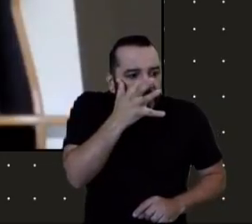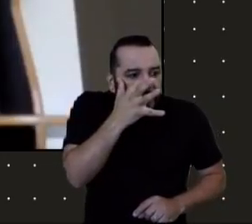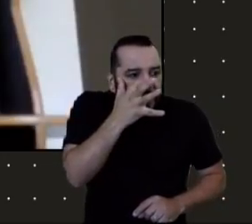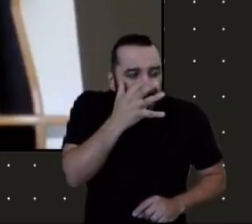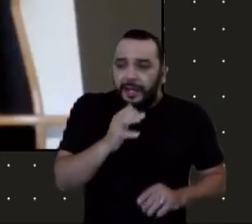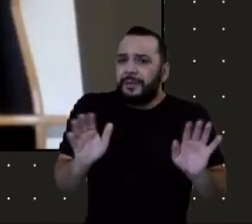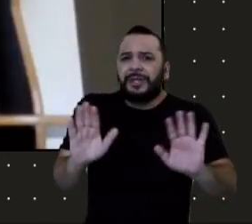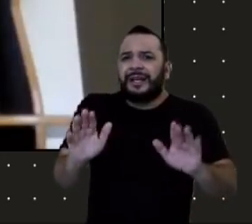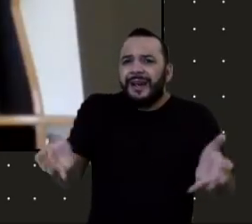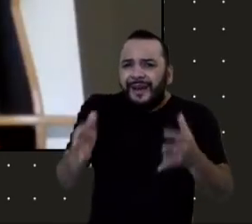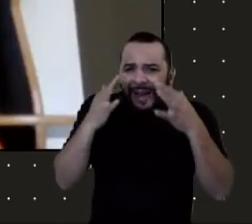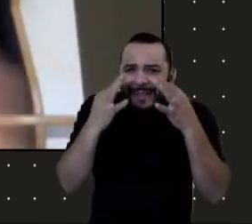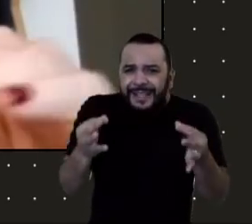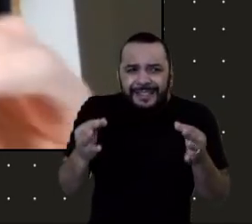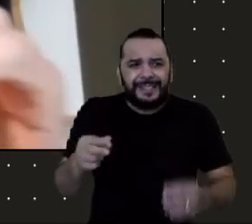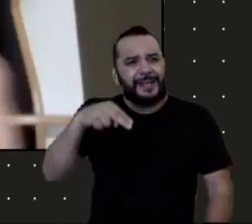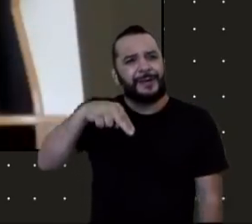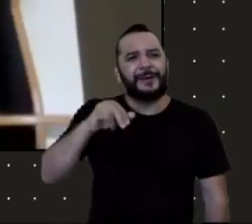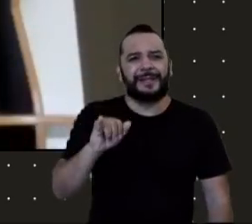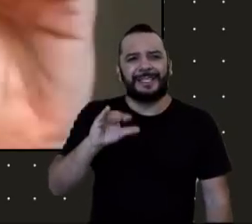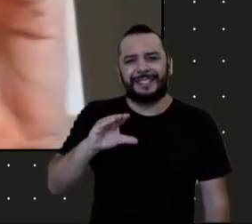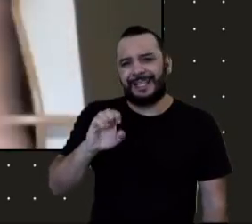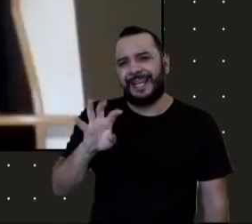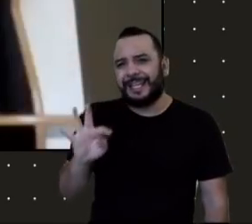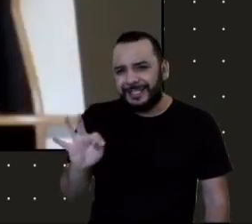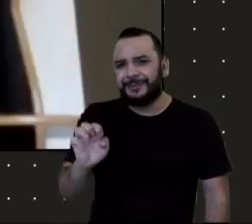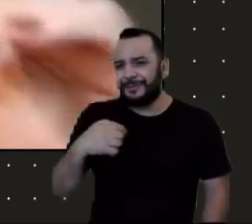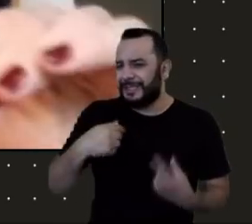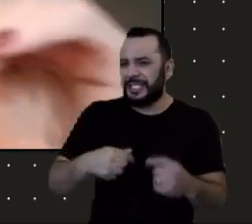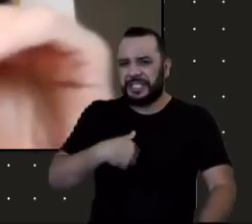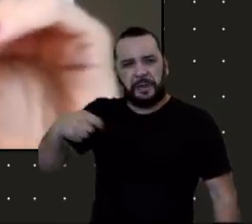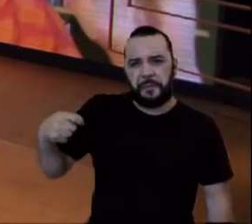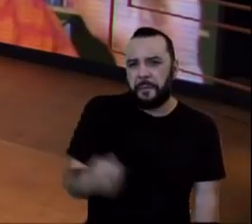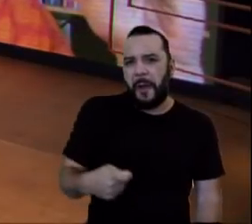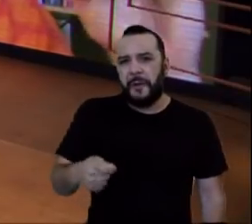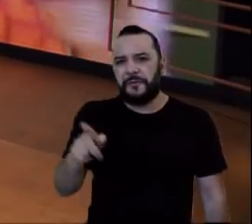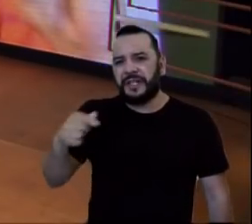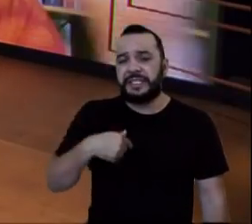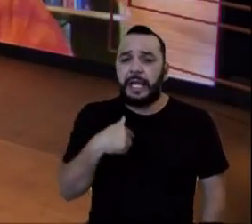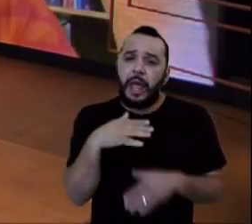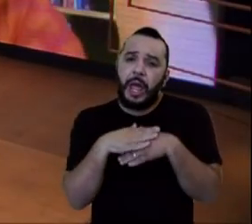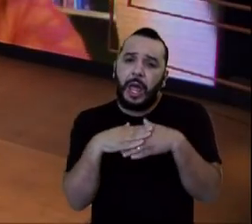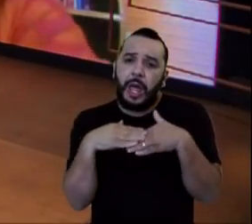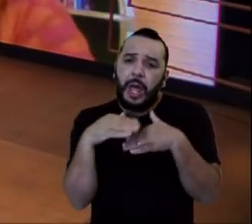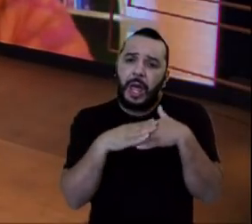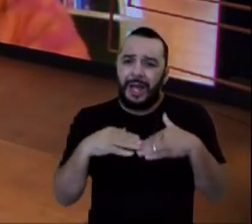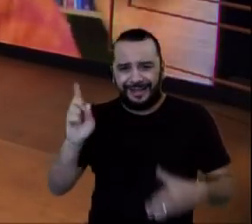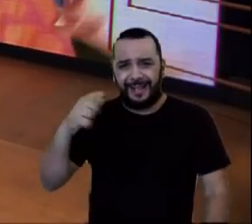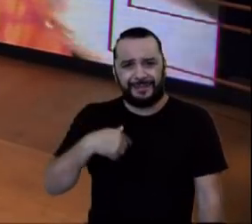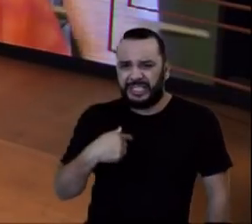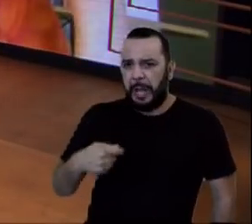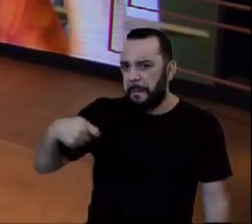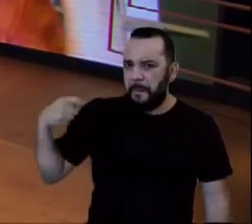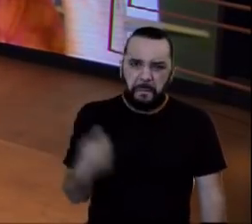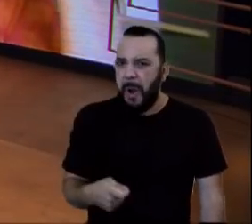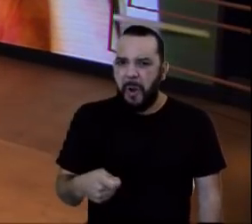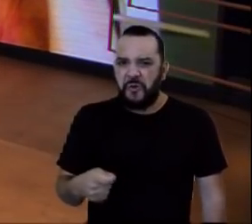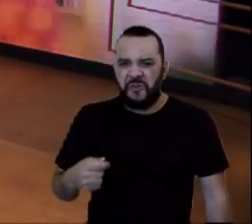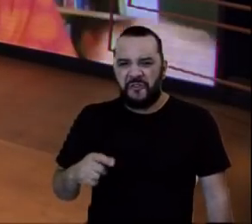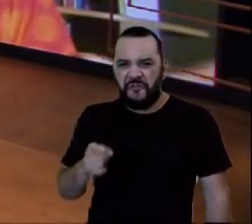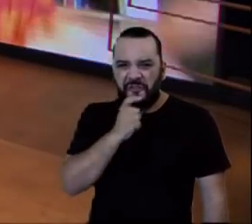entrava em cena, e o Abujamra, não, Anissete, menos doçura, Anissete, não quero você doce, eu quero essa